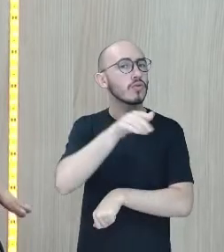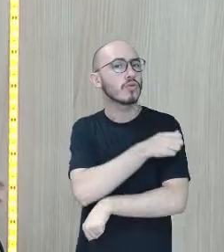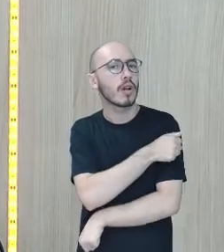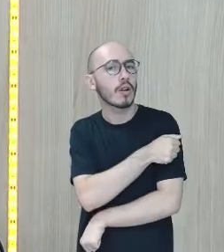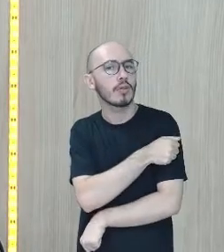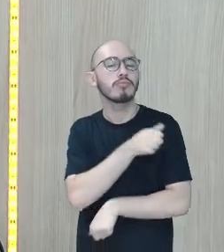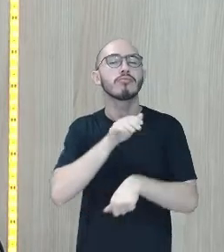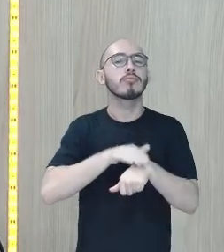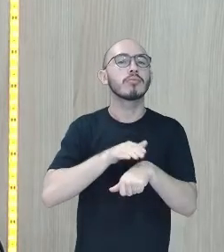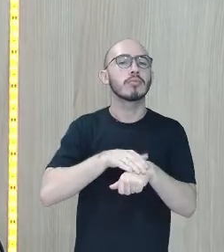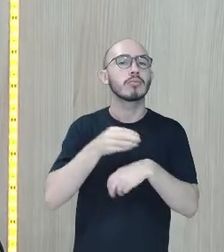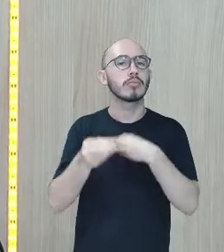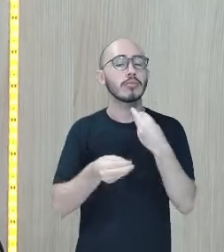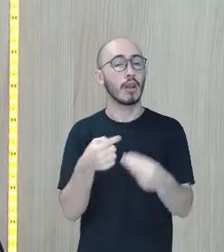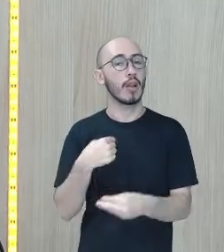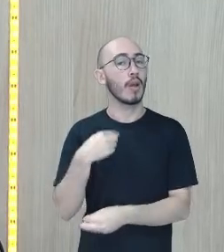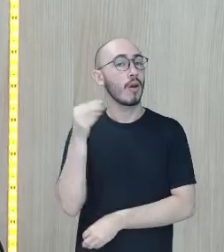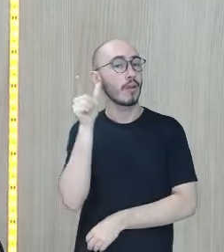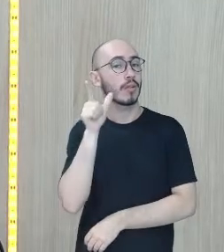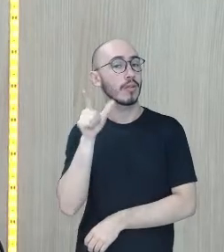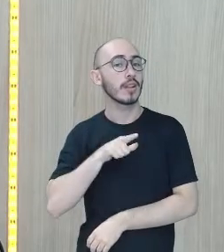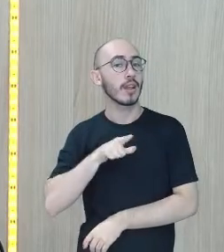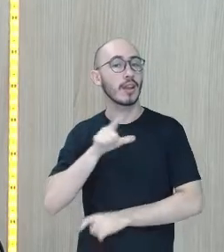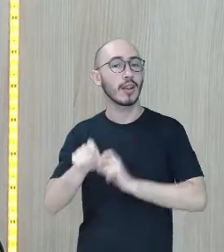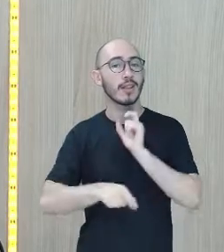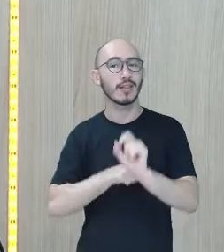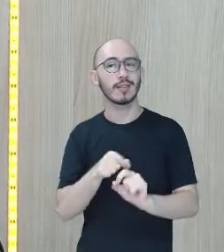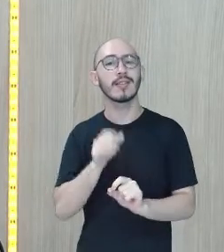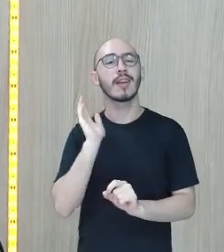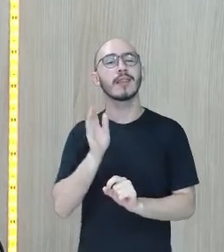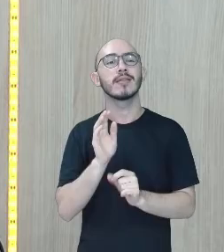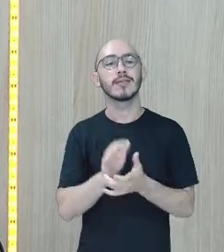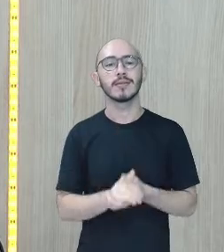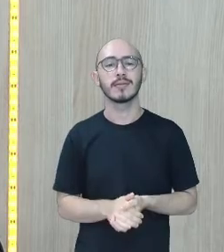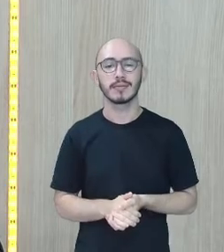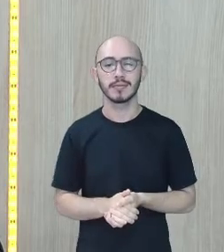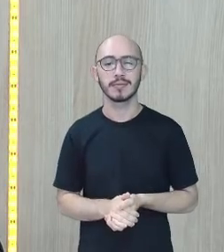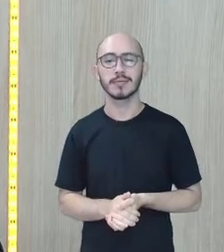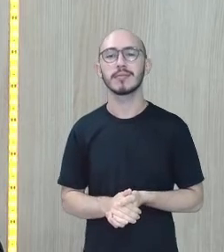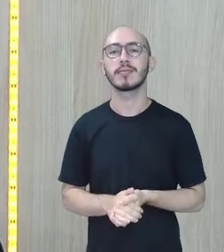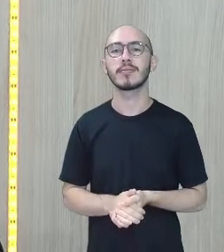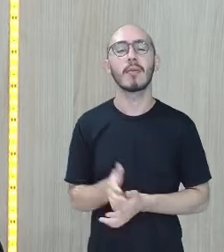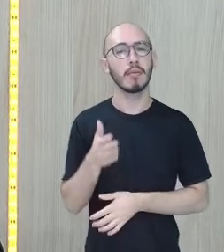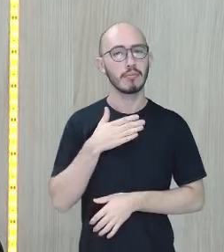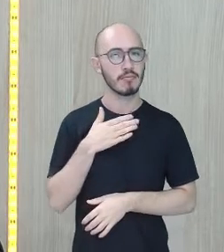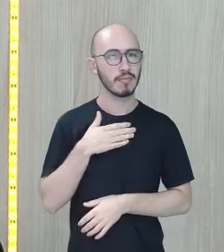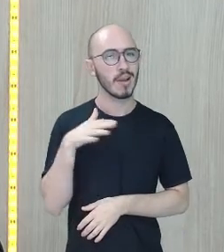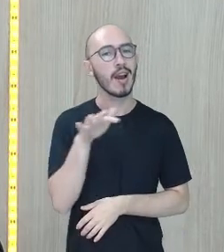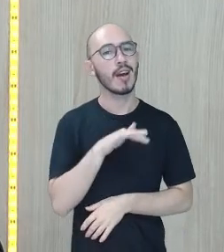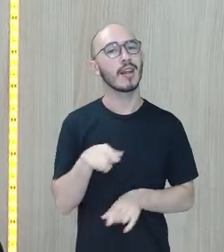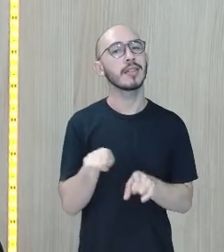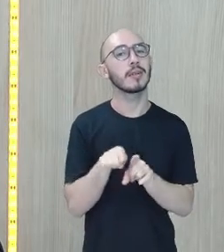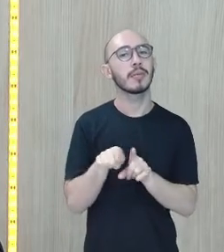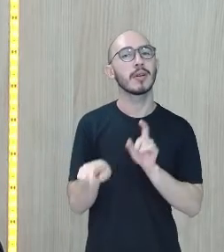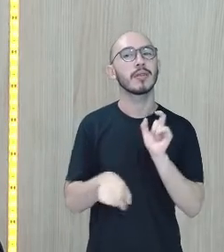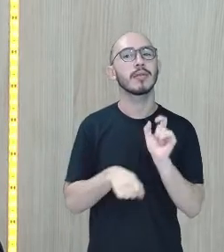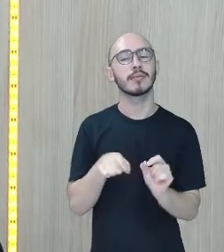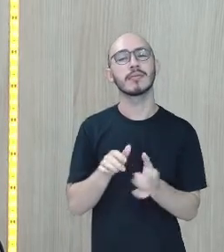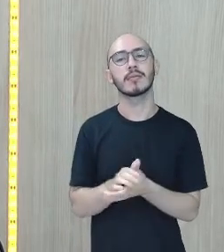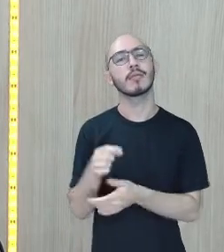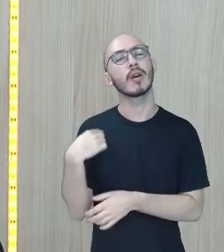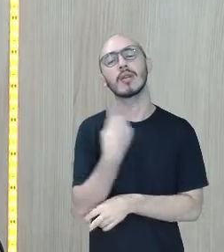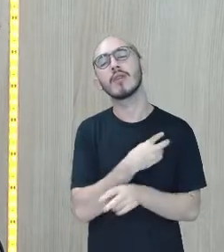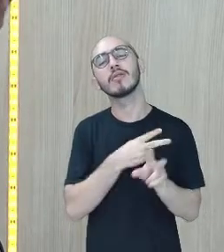vejam. Eu tenho, na verdade, não é nem sobre... Eu já vou fugir um pouquinho, pegando um gancho aqui, que é da minha área também. Mas é da